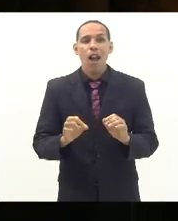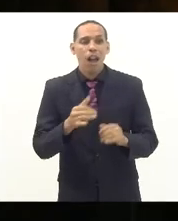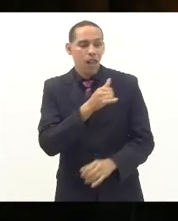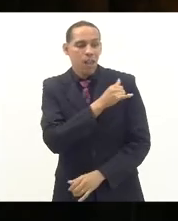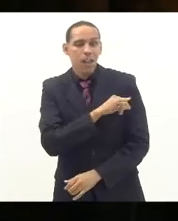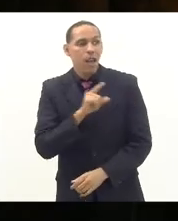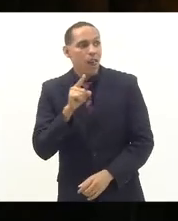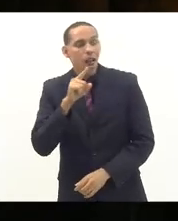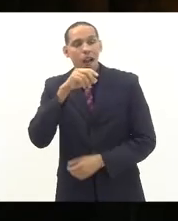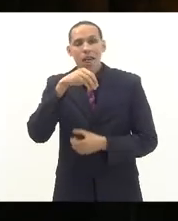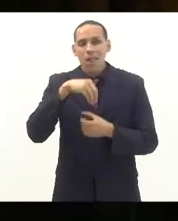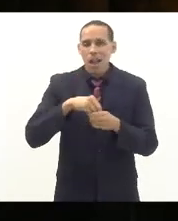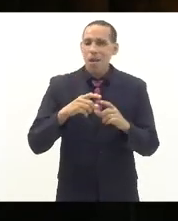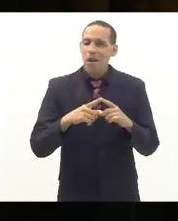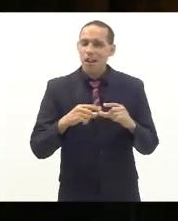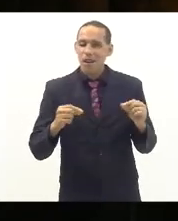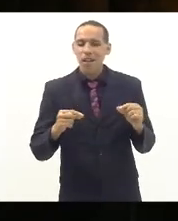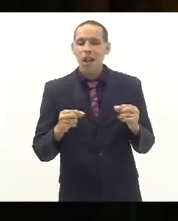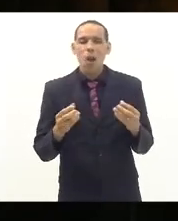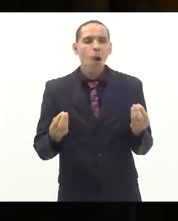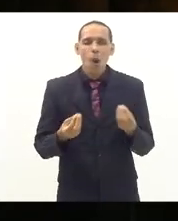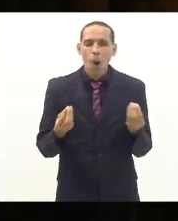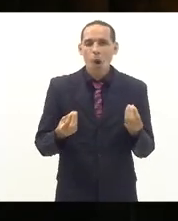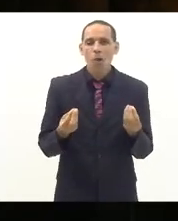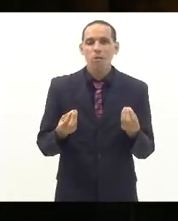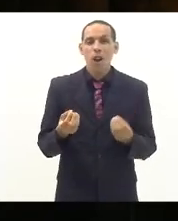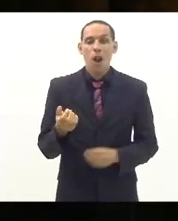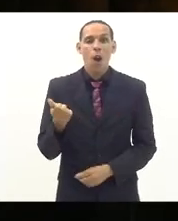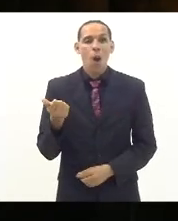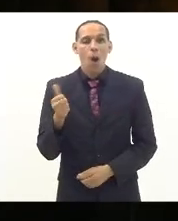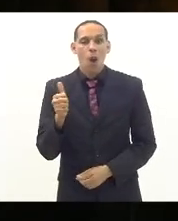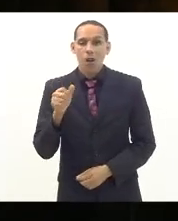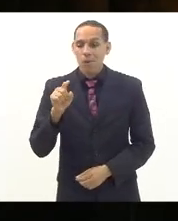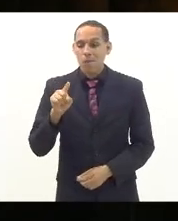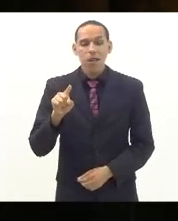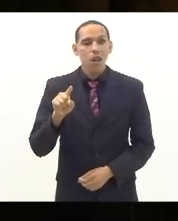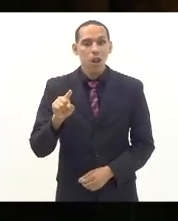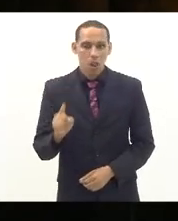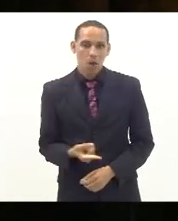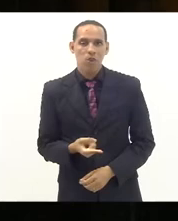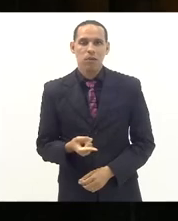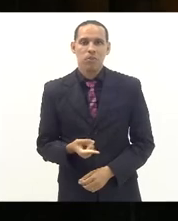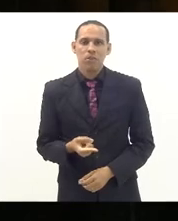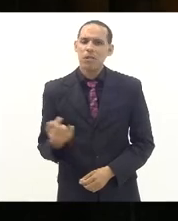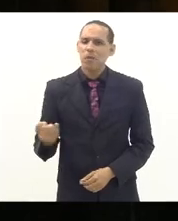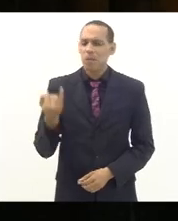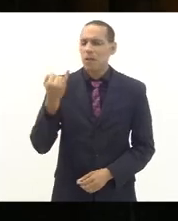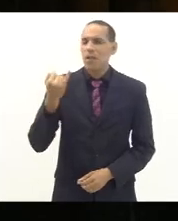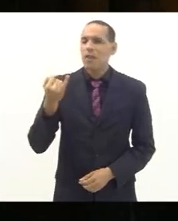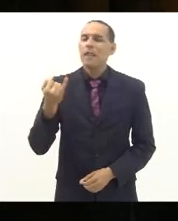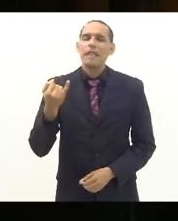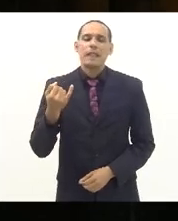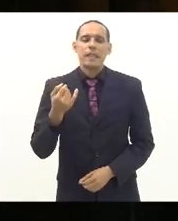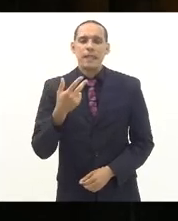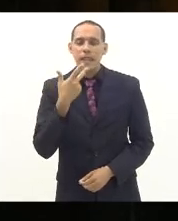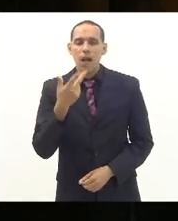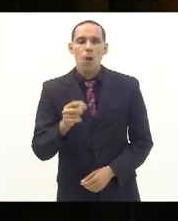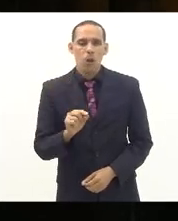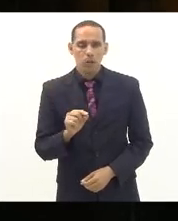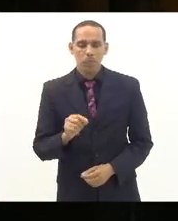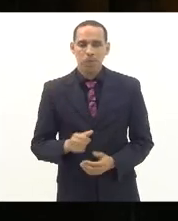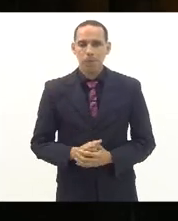inclusive com uma dotação de 11 milhões é importante ser dito é